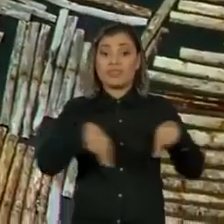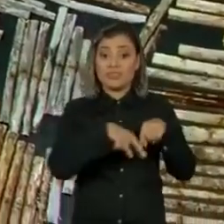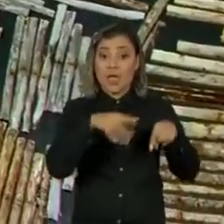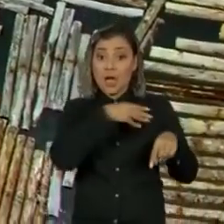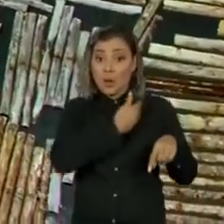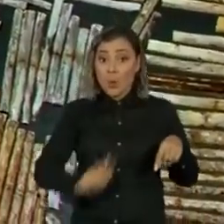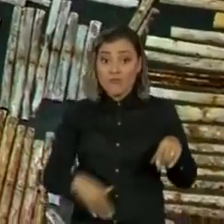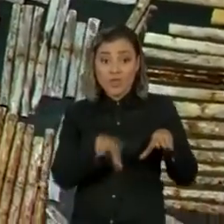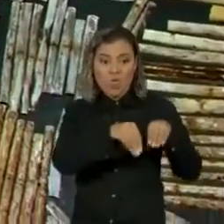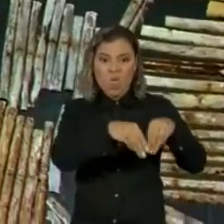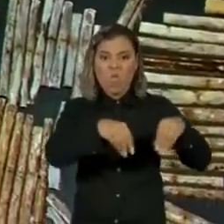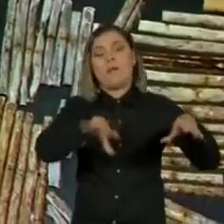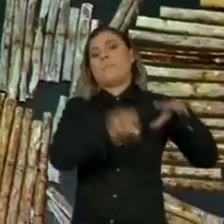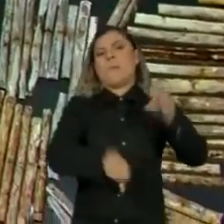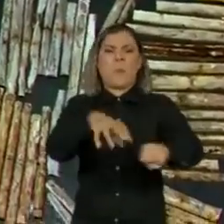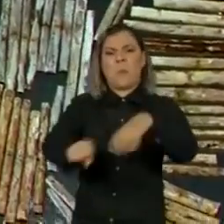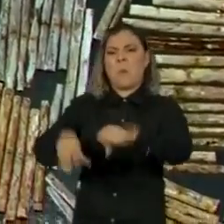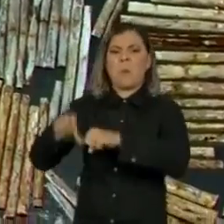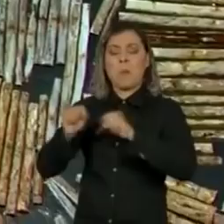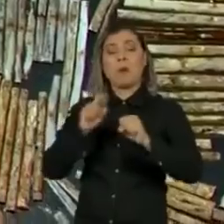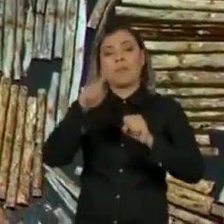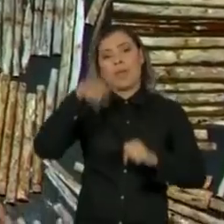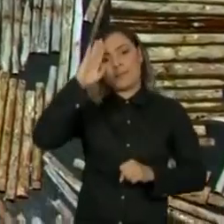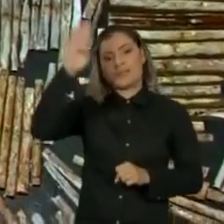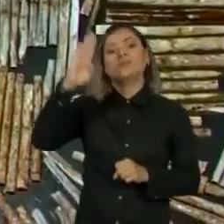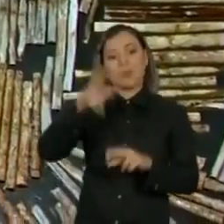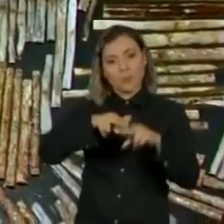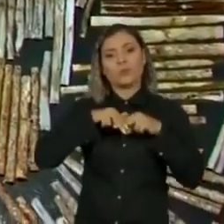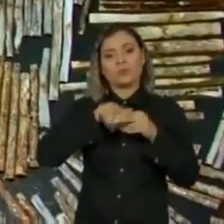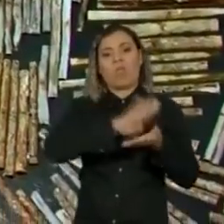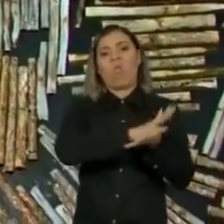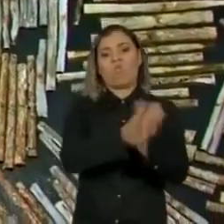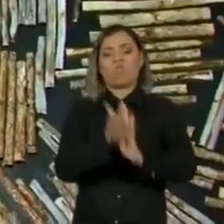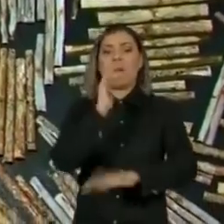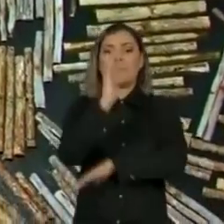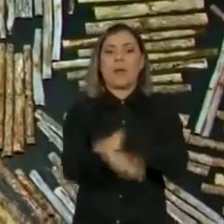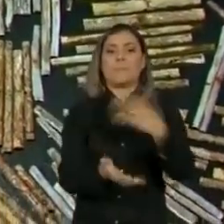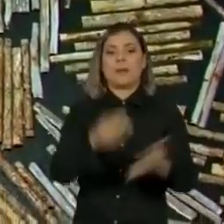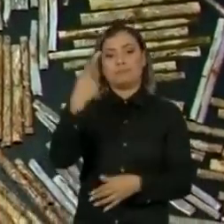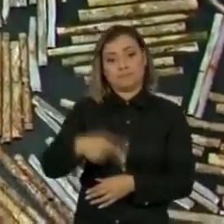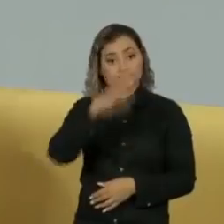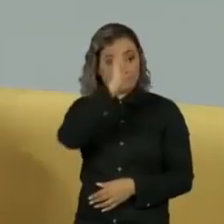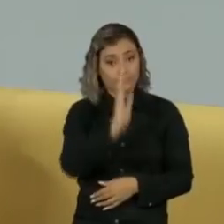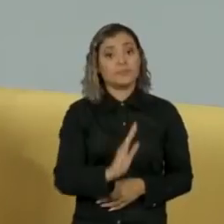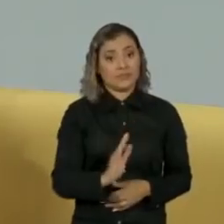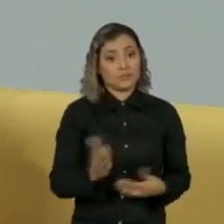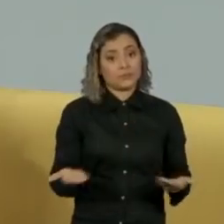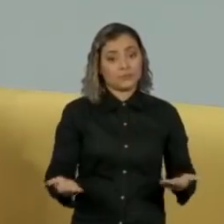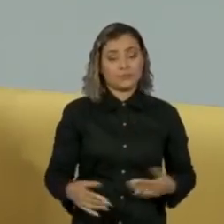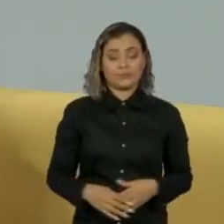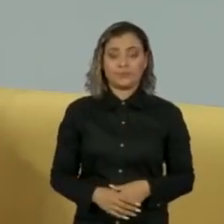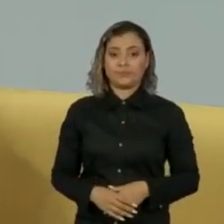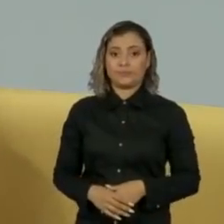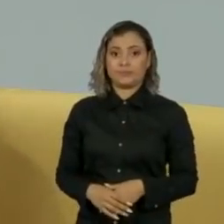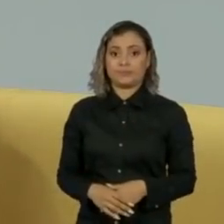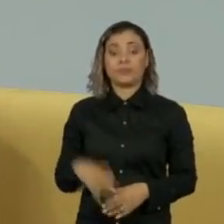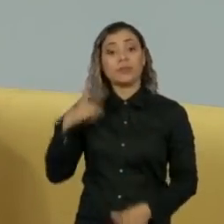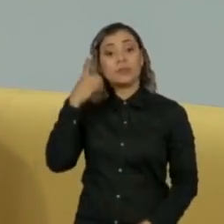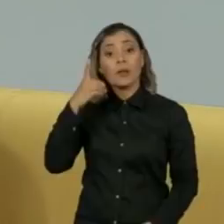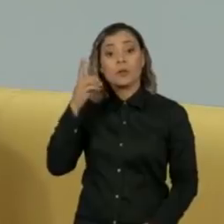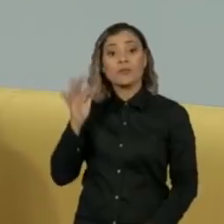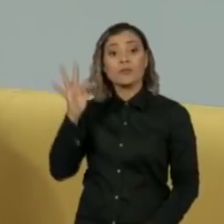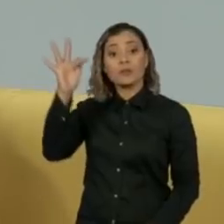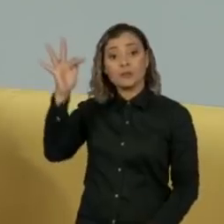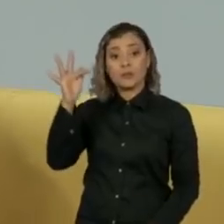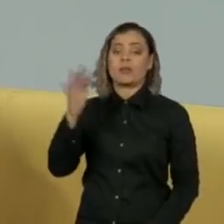e a expansão do agronegócio são o principal motor do desmatamento no país. O deputado